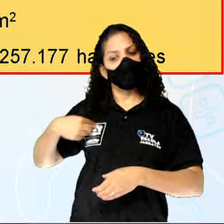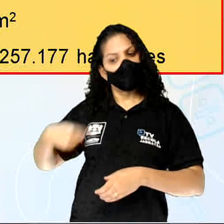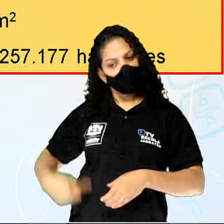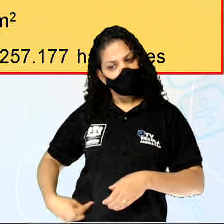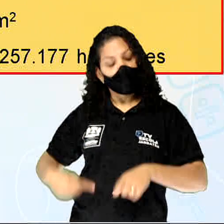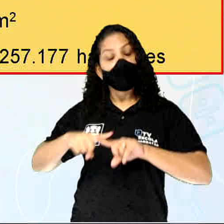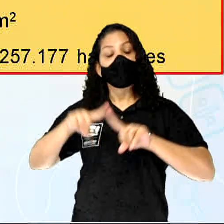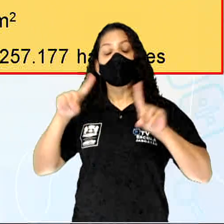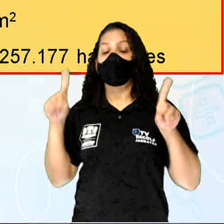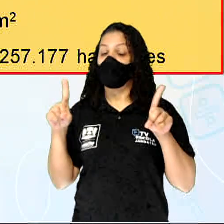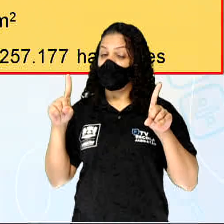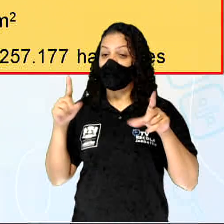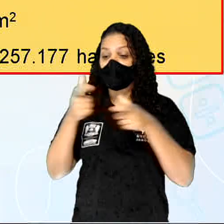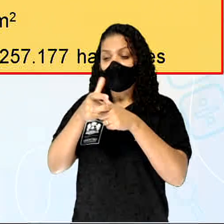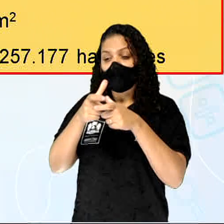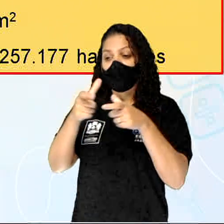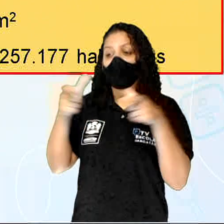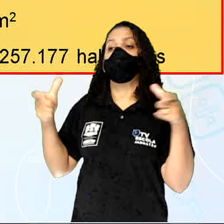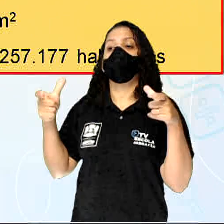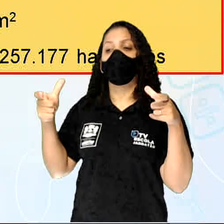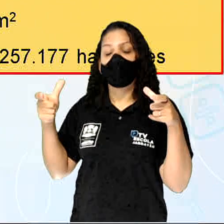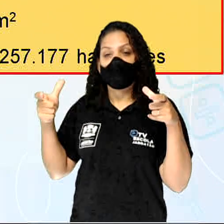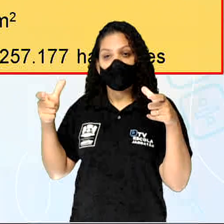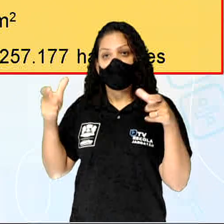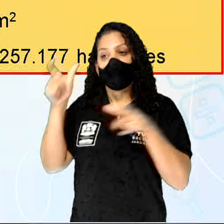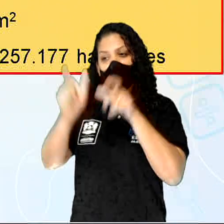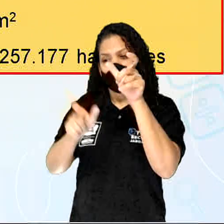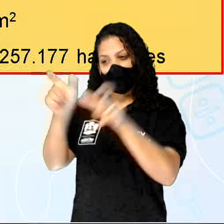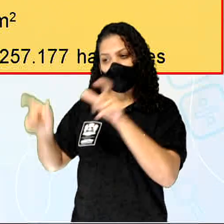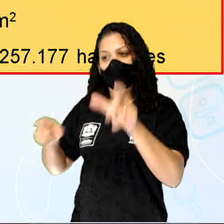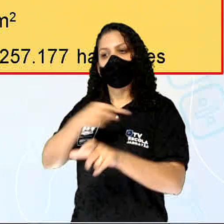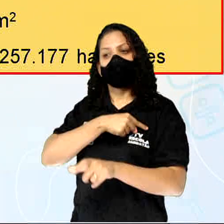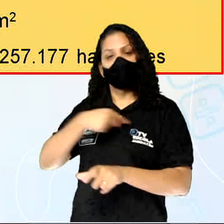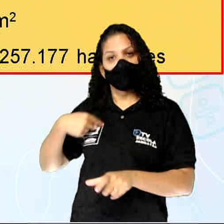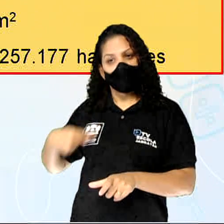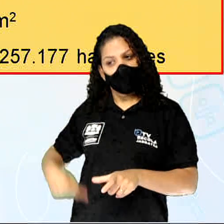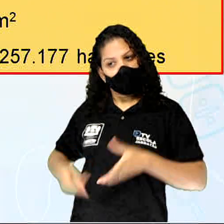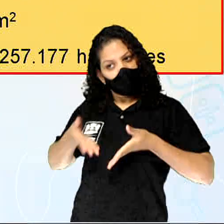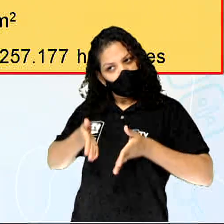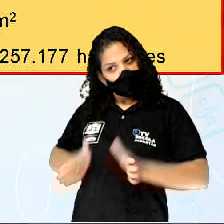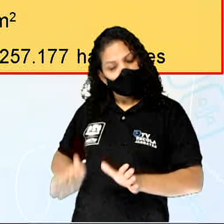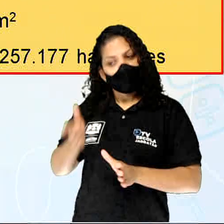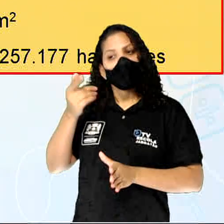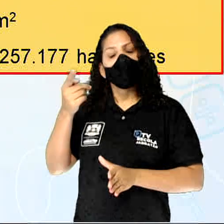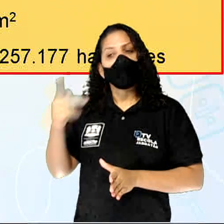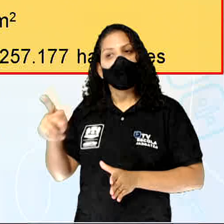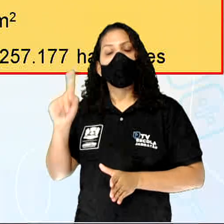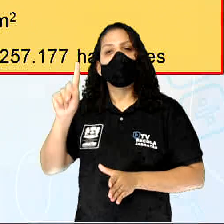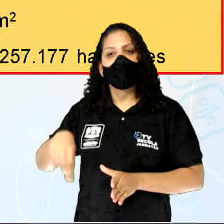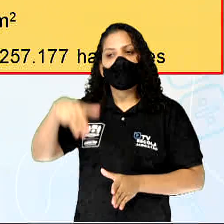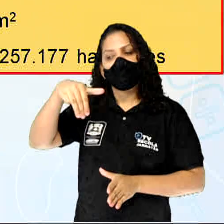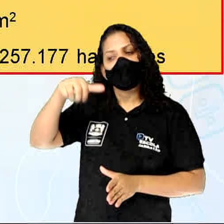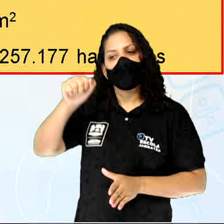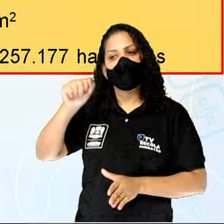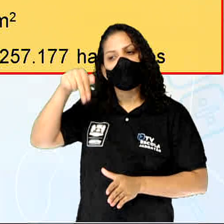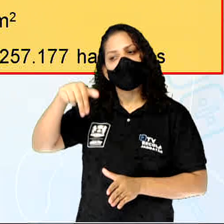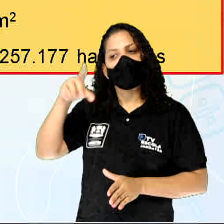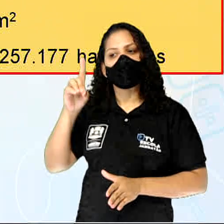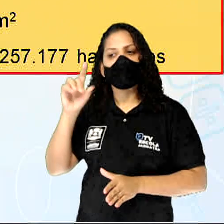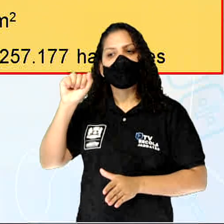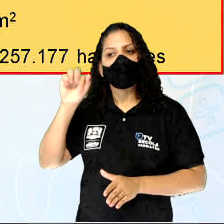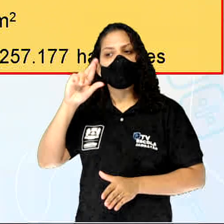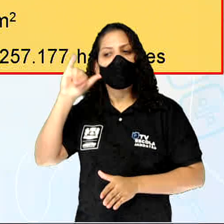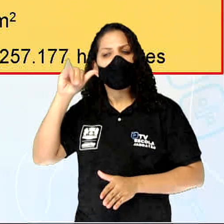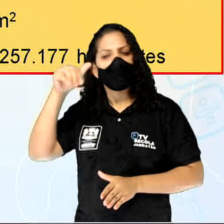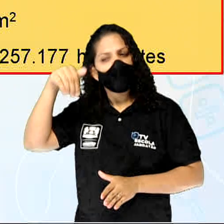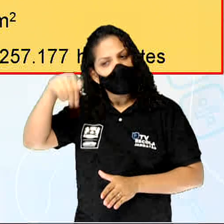aproximadamente 90% dos chineses falam mandarim. Localização na Ásia, área